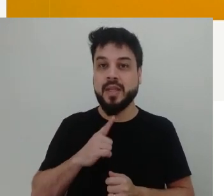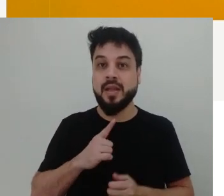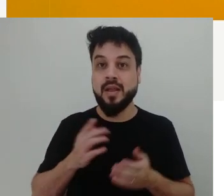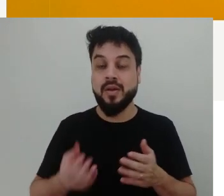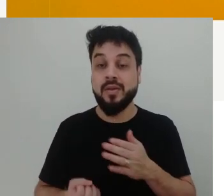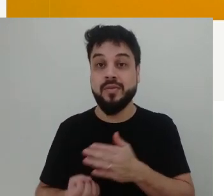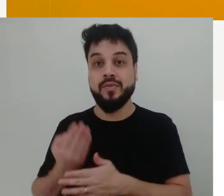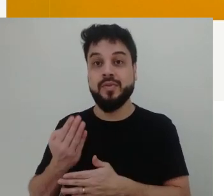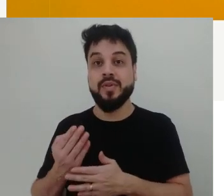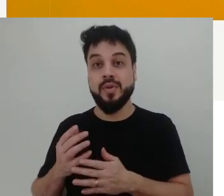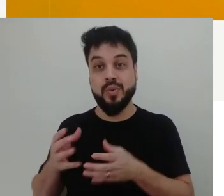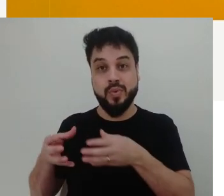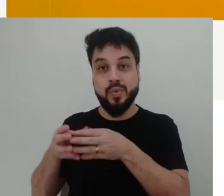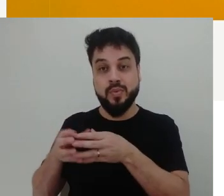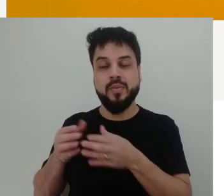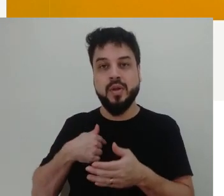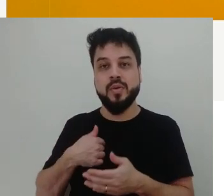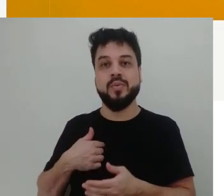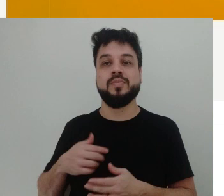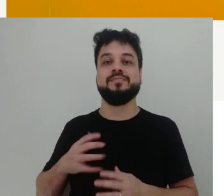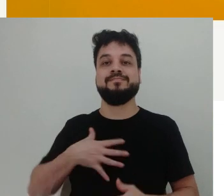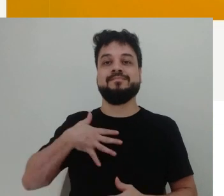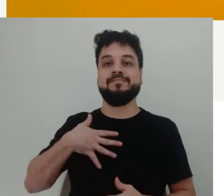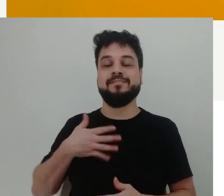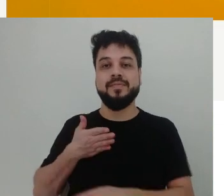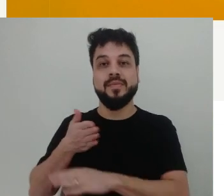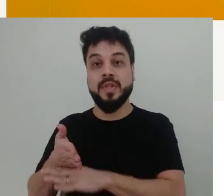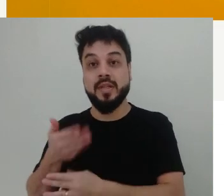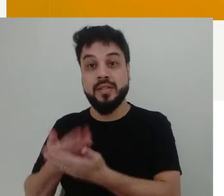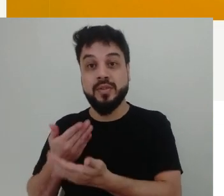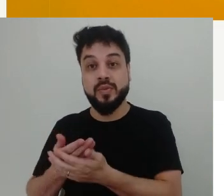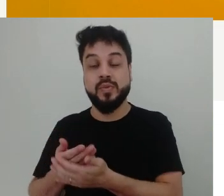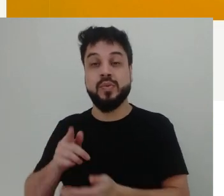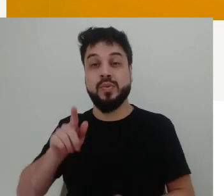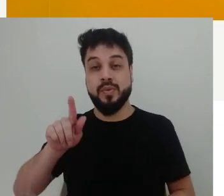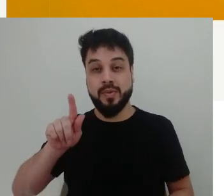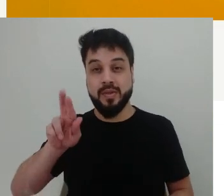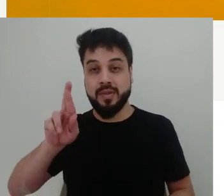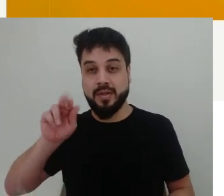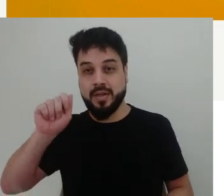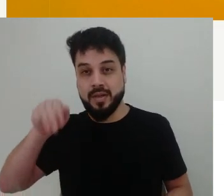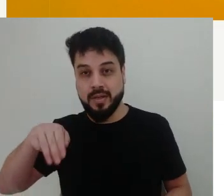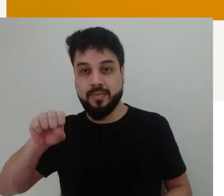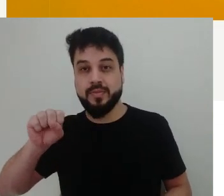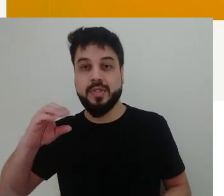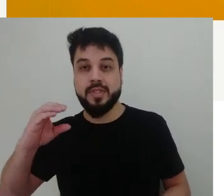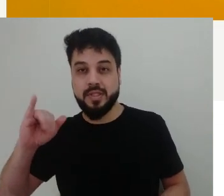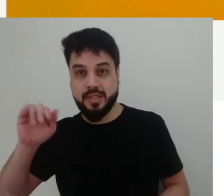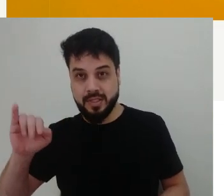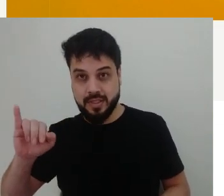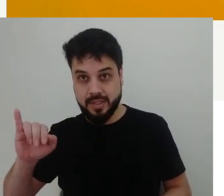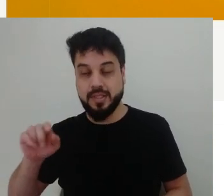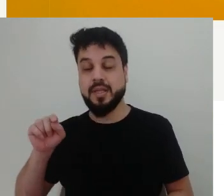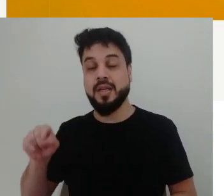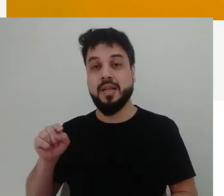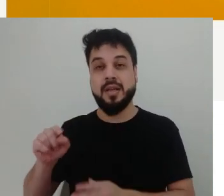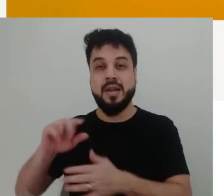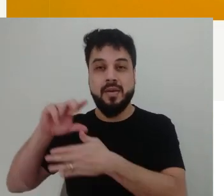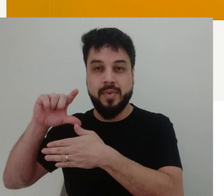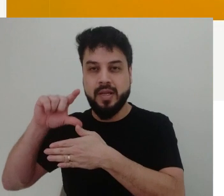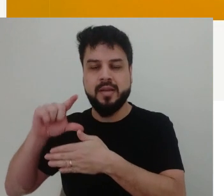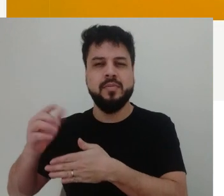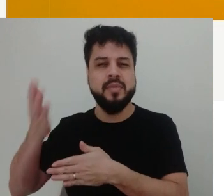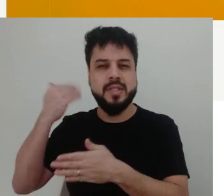existem disciplinas, existe uma só disciplina e é a disciplina histórica. Não é a história, é uma disciplina